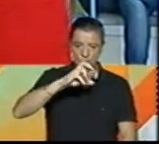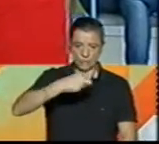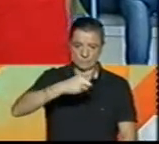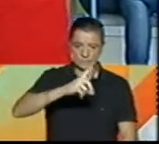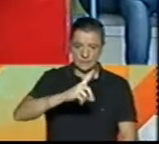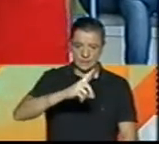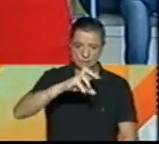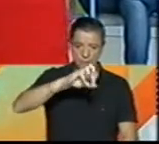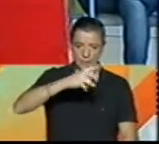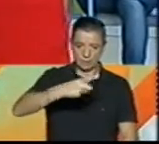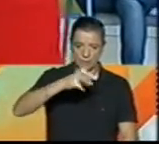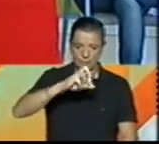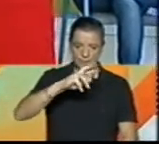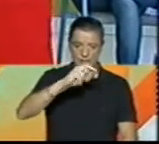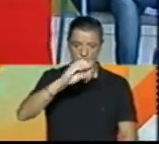96-898-3033.